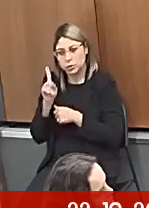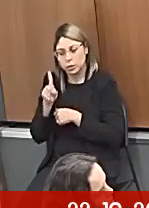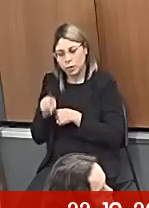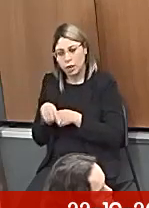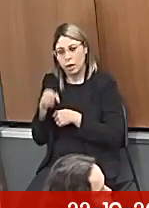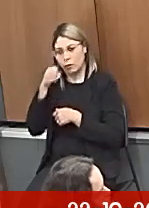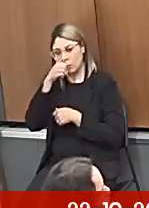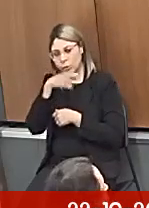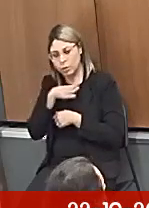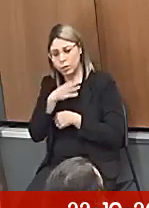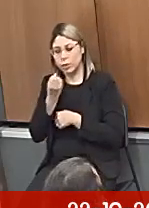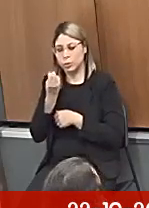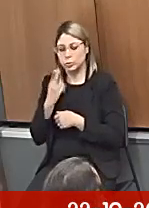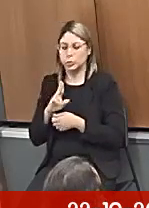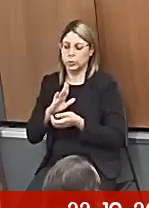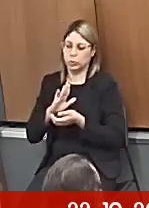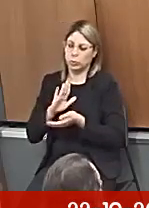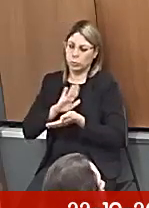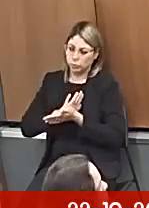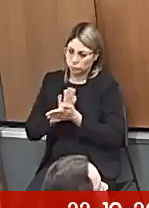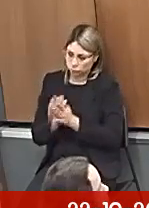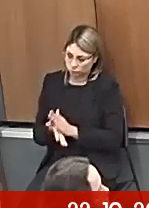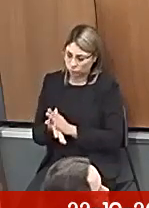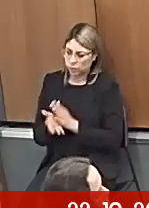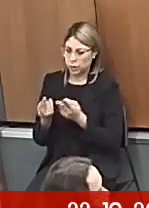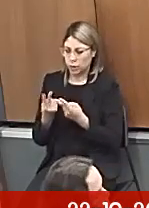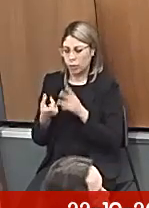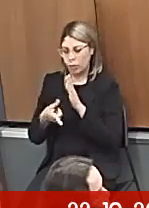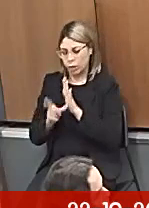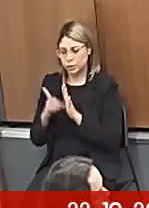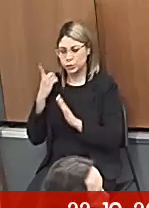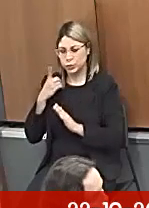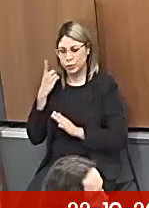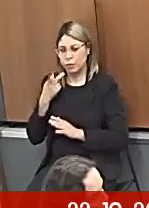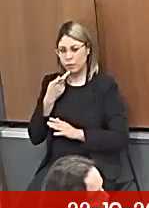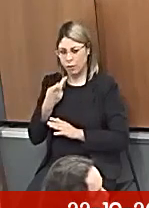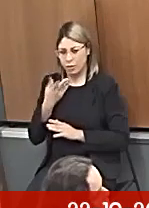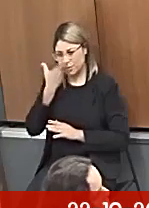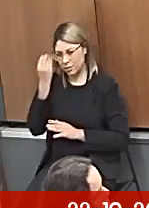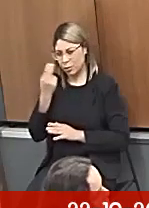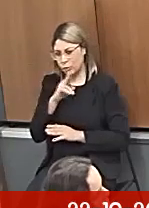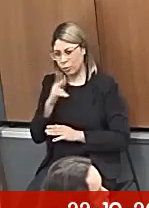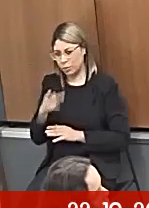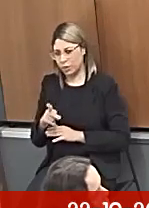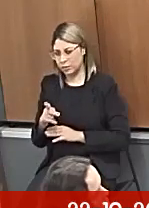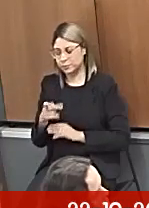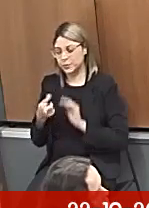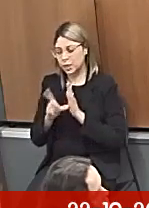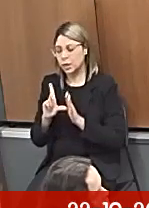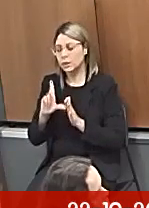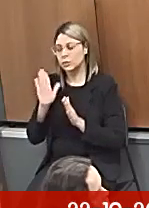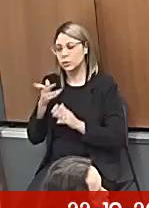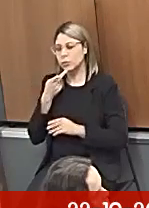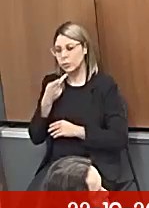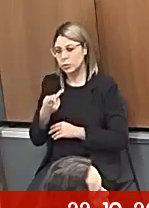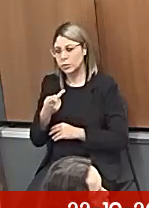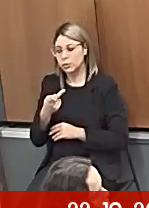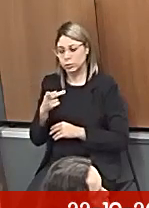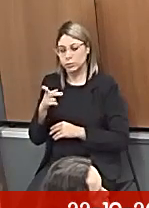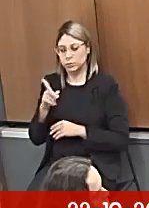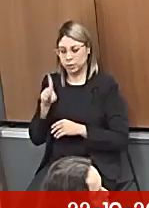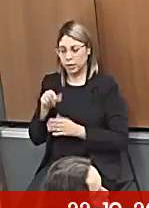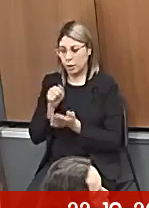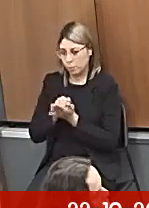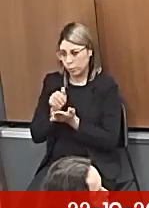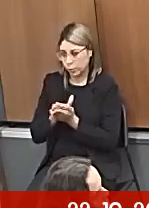negligência e discriminação. Como a advogada falou, eu esqueci o nome dela, né, e foi falado aqui, né, além de multa,